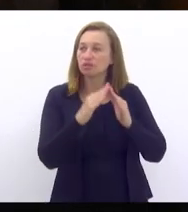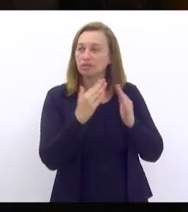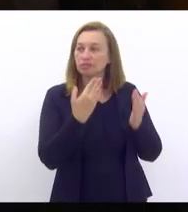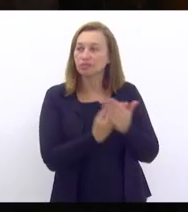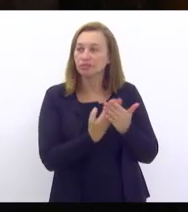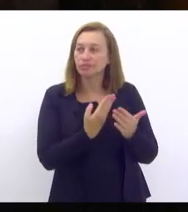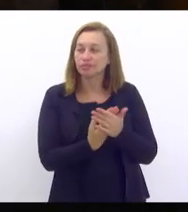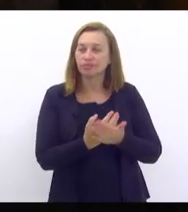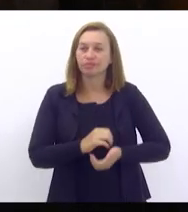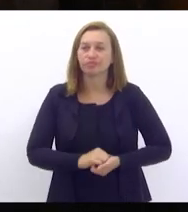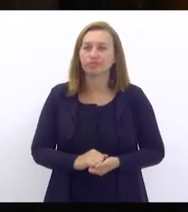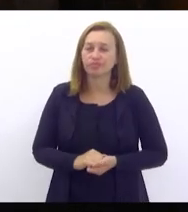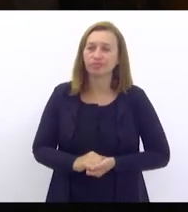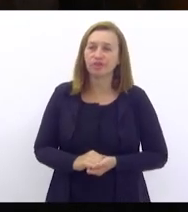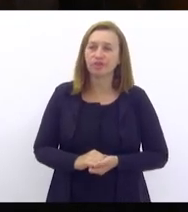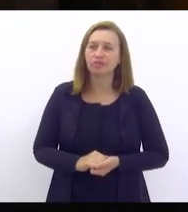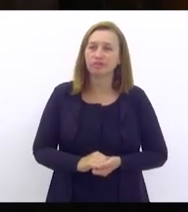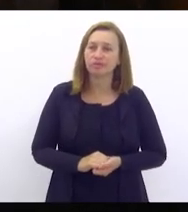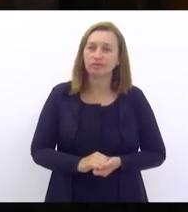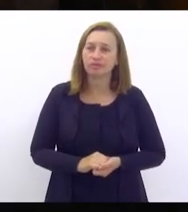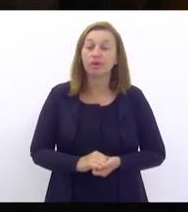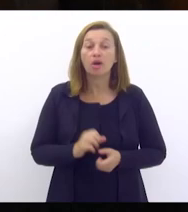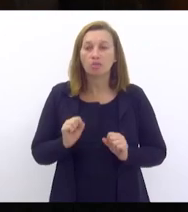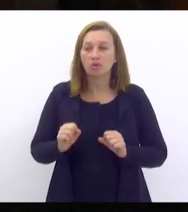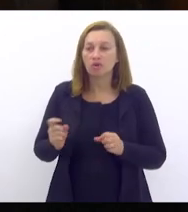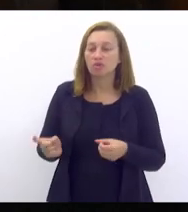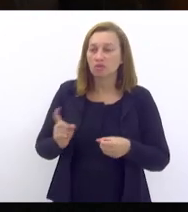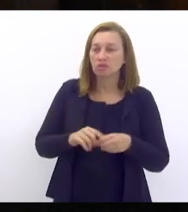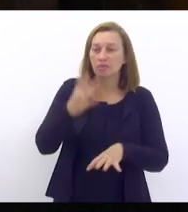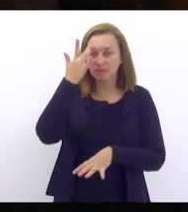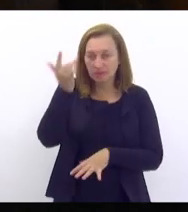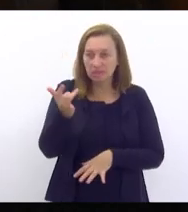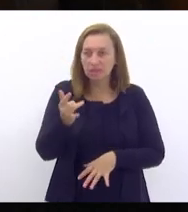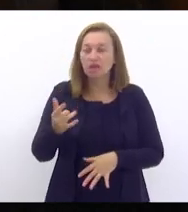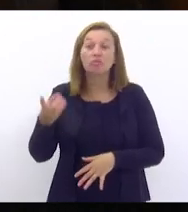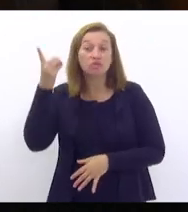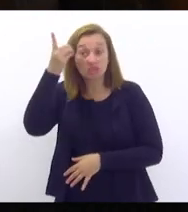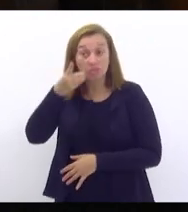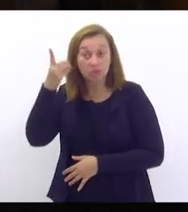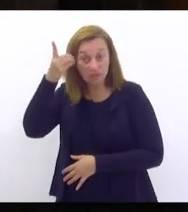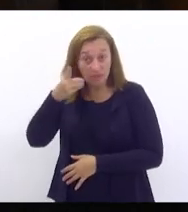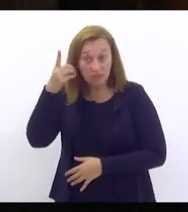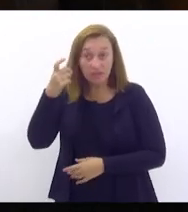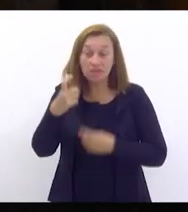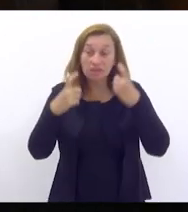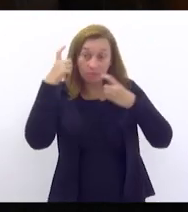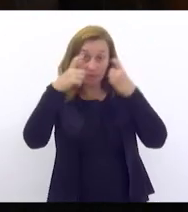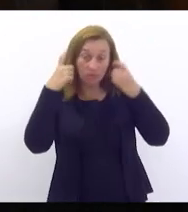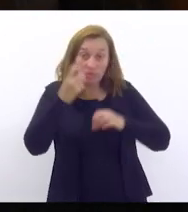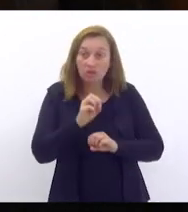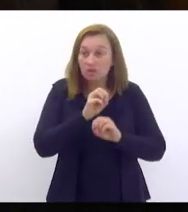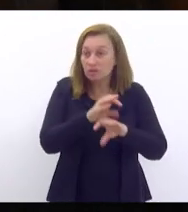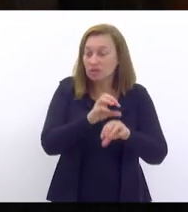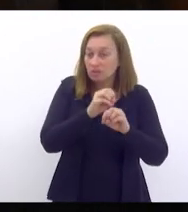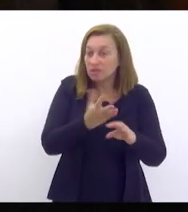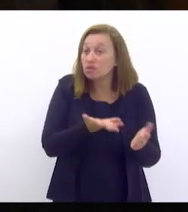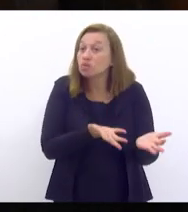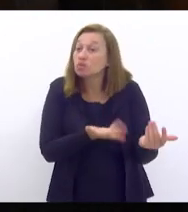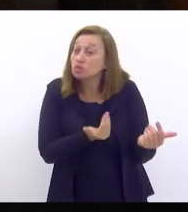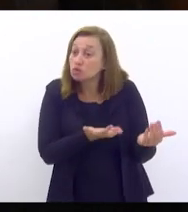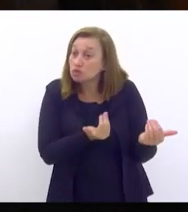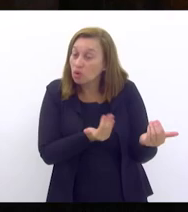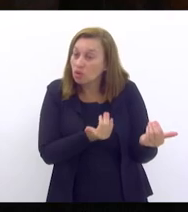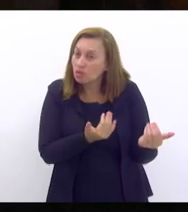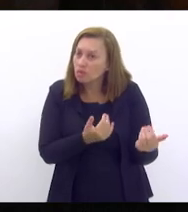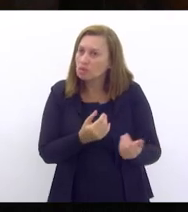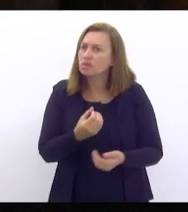direção faz é: quando vocês voltam? Pode voltar amanhã? Então, para os deputados e deputadas que se preocupam com a educação dos nossos jovens, e